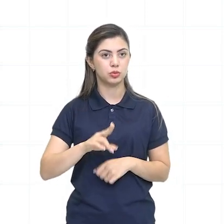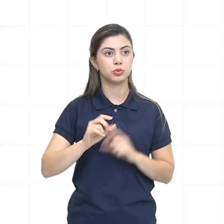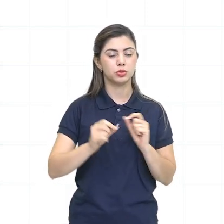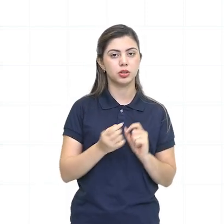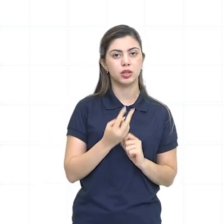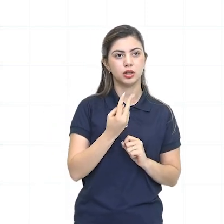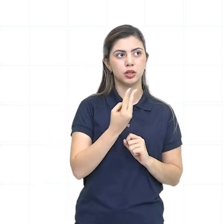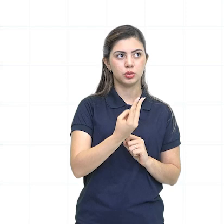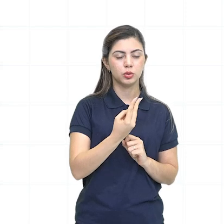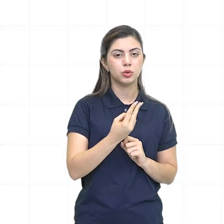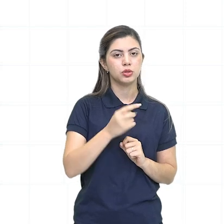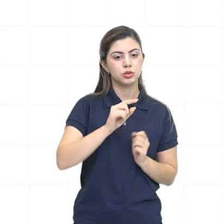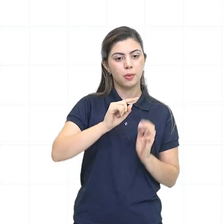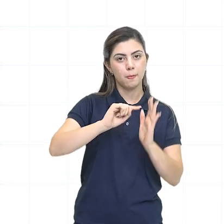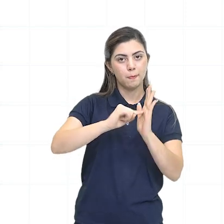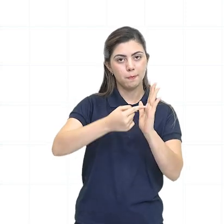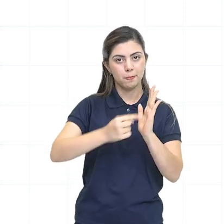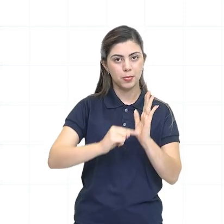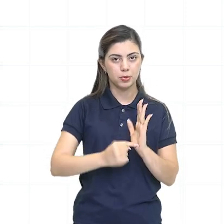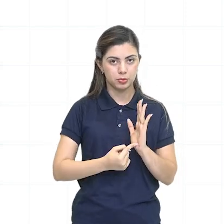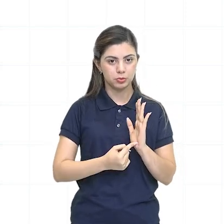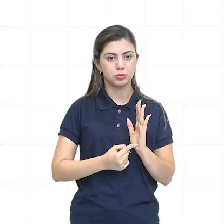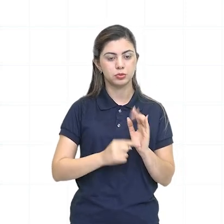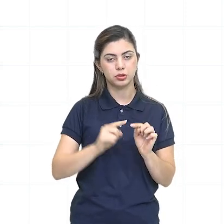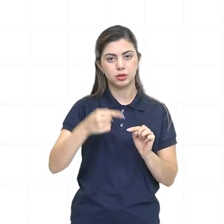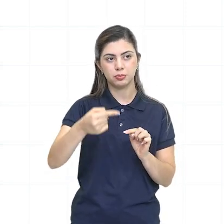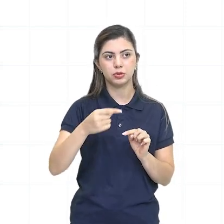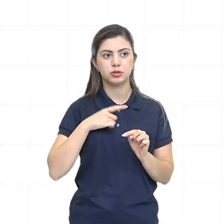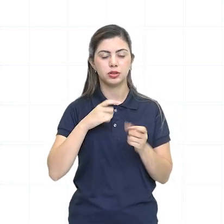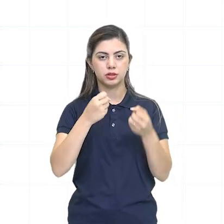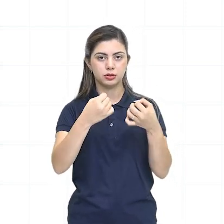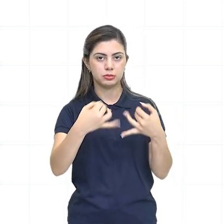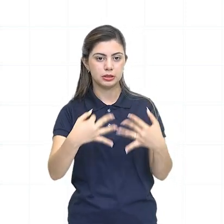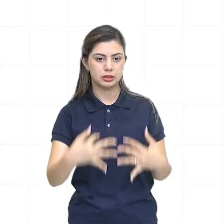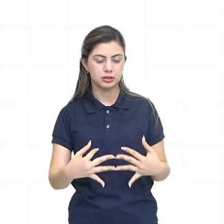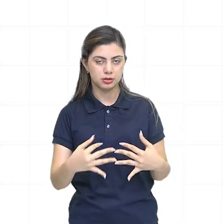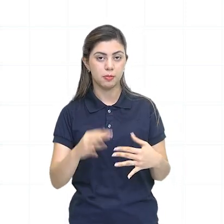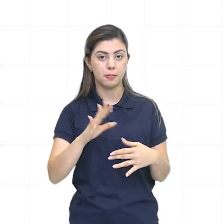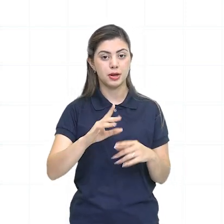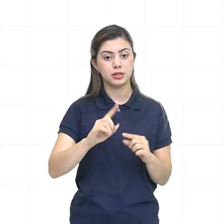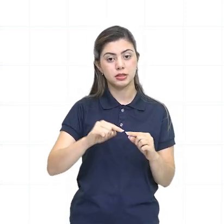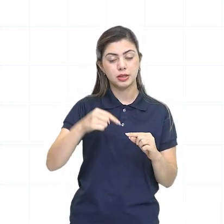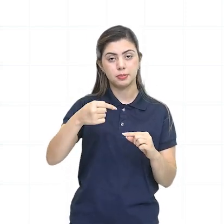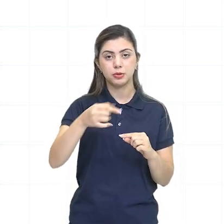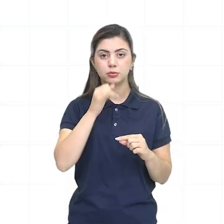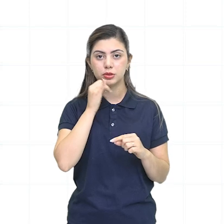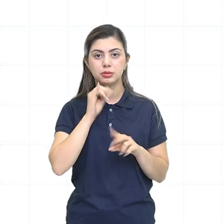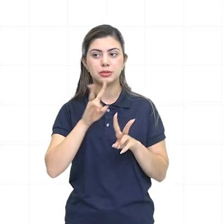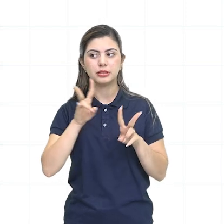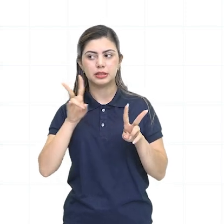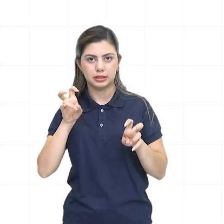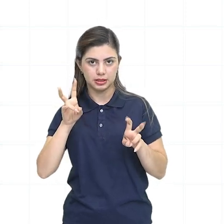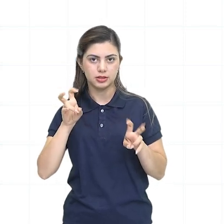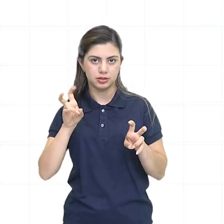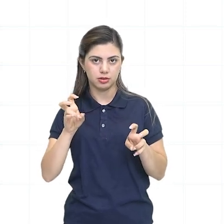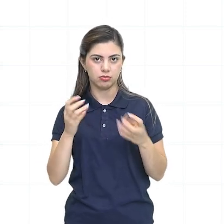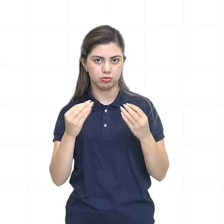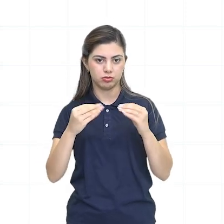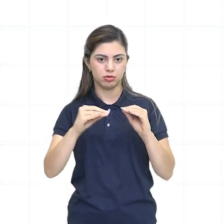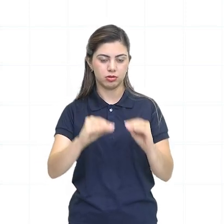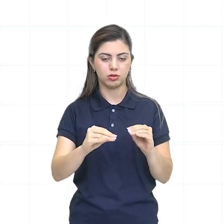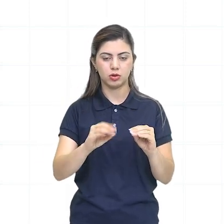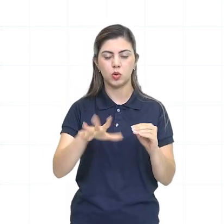aí vem as citações, mas depois de 2 pontos, quando eu for citar, né,